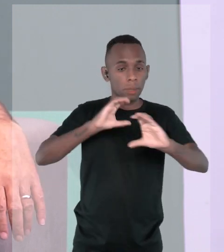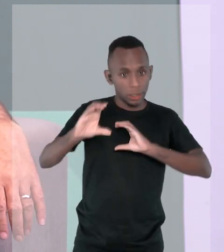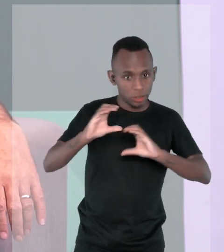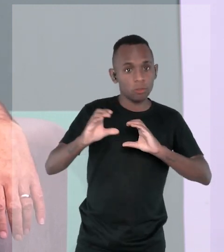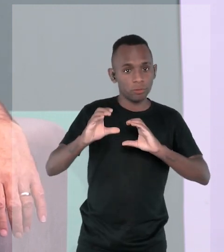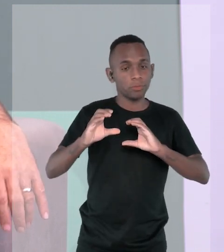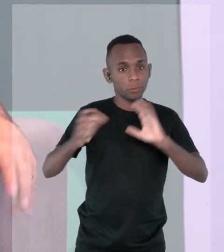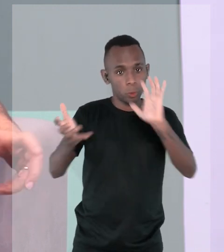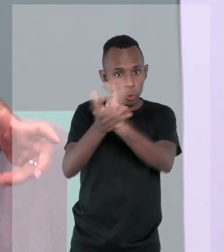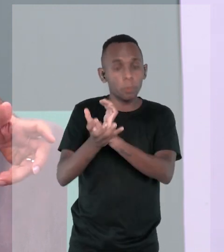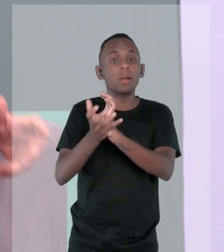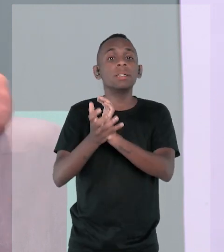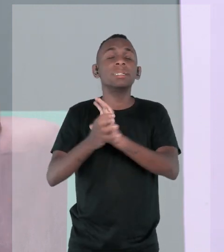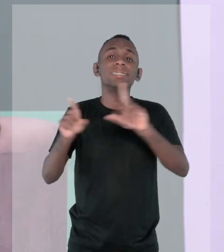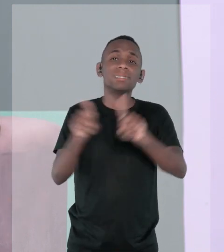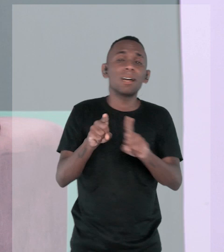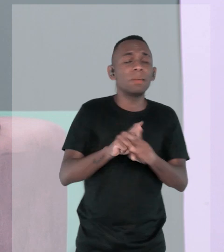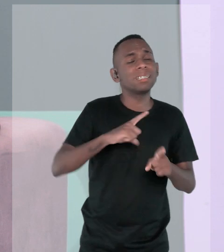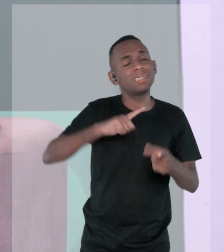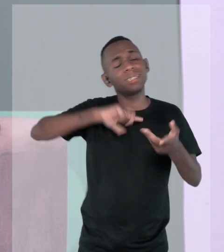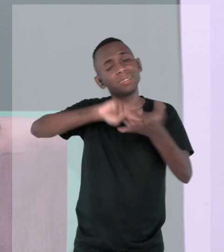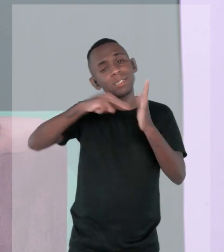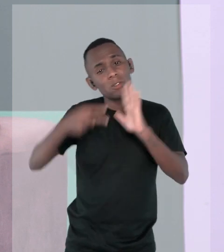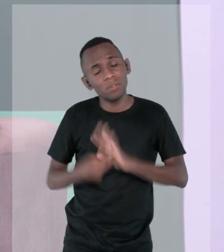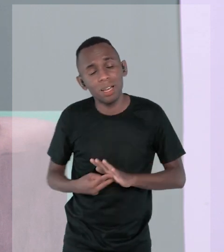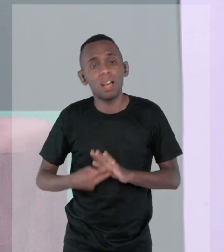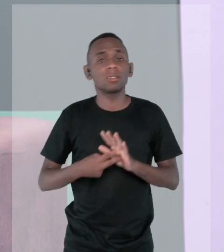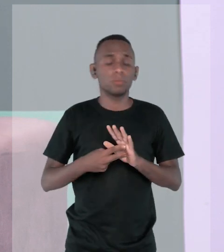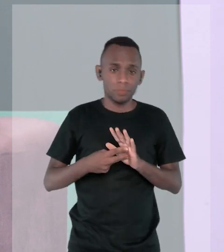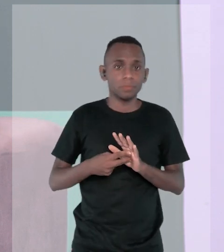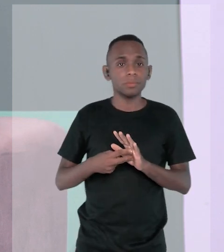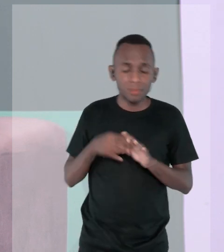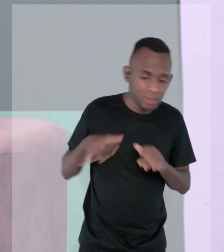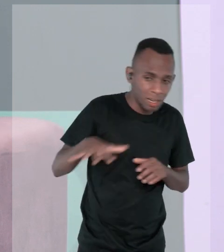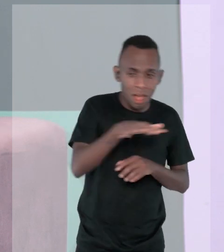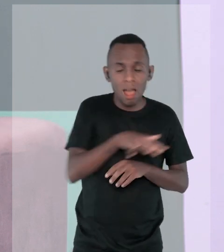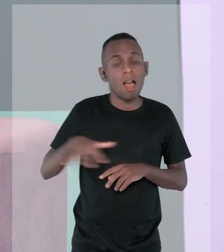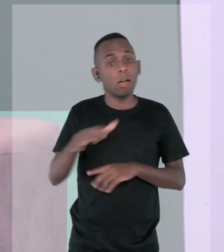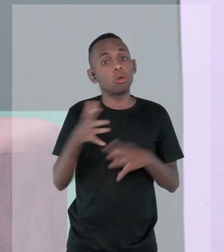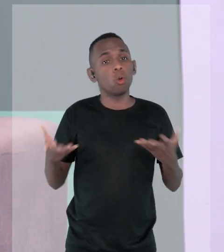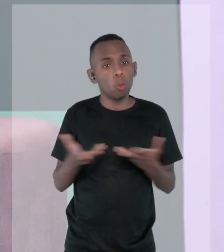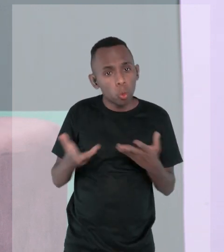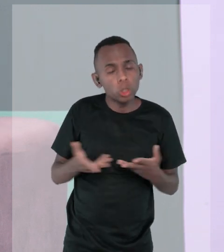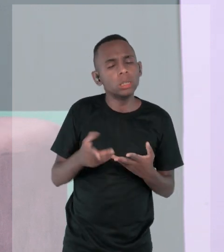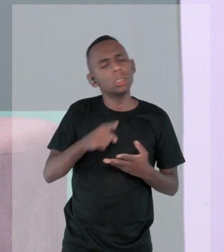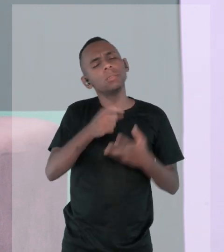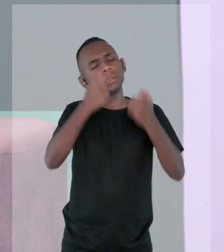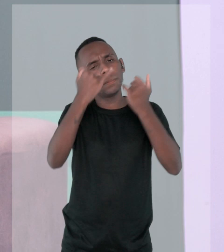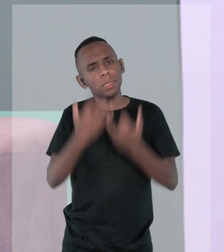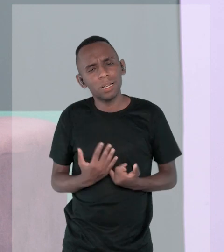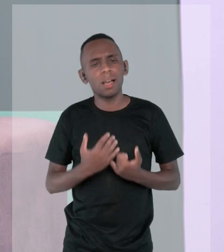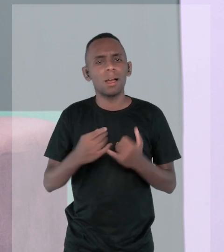comunicação corporativa, ele traz tanto significado em se tratando desse mundo de hoje, como ele diz no livro,